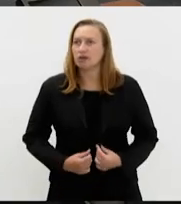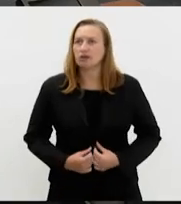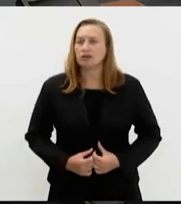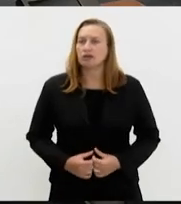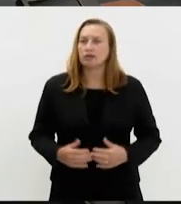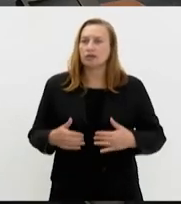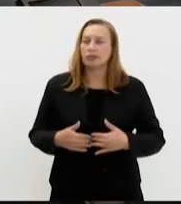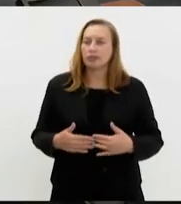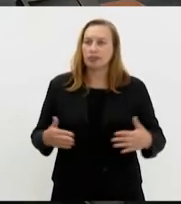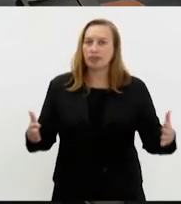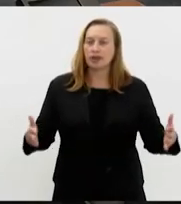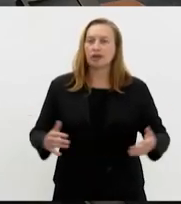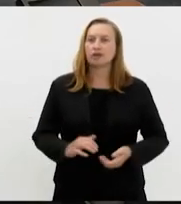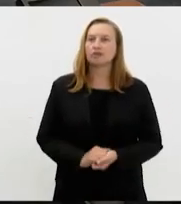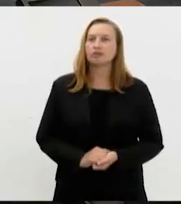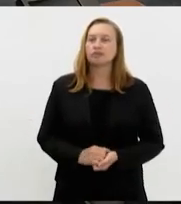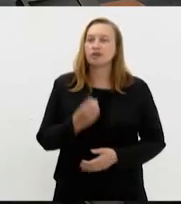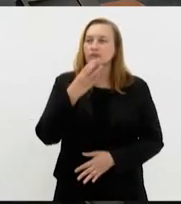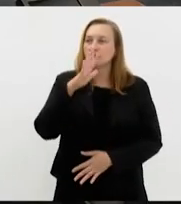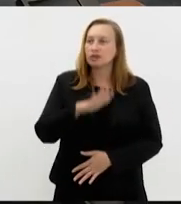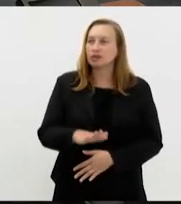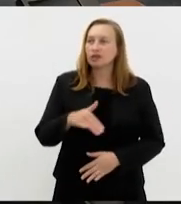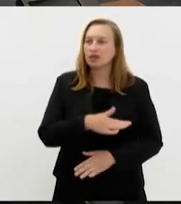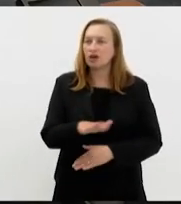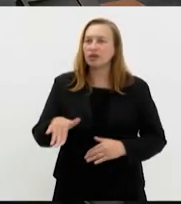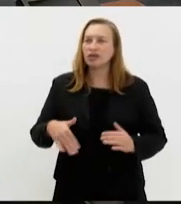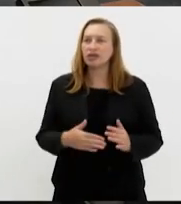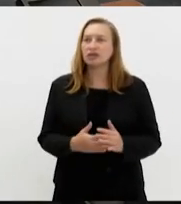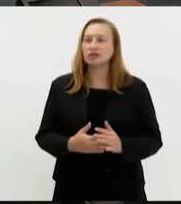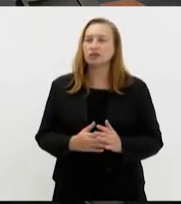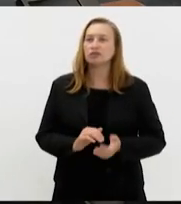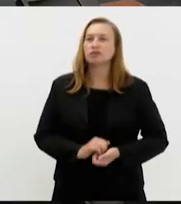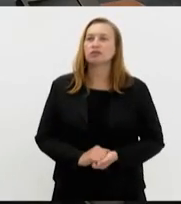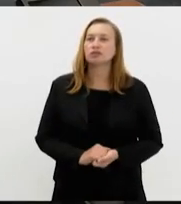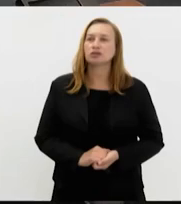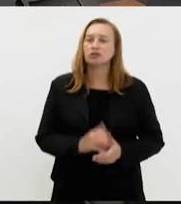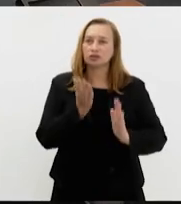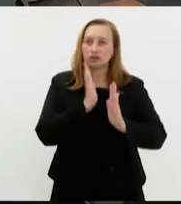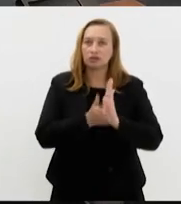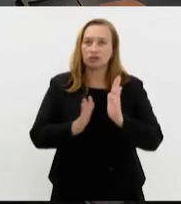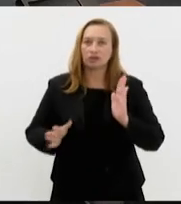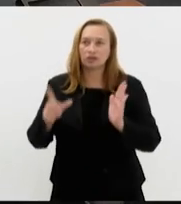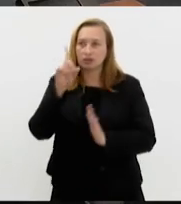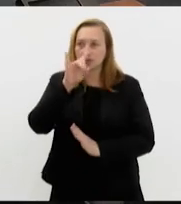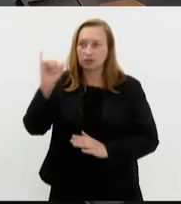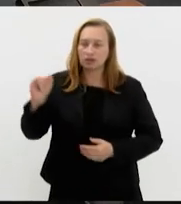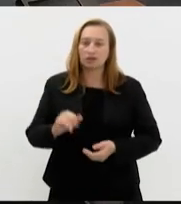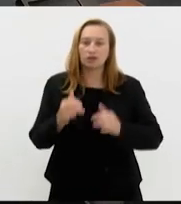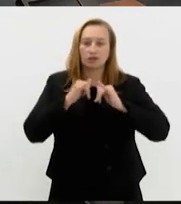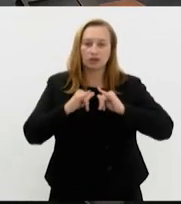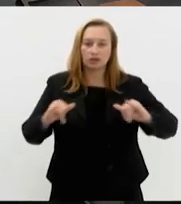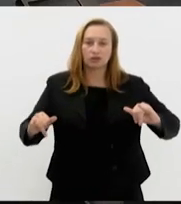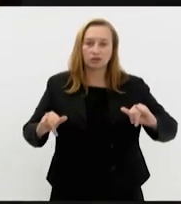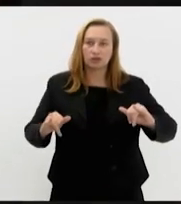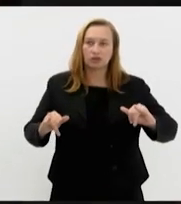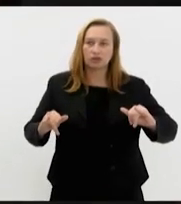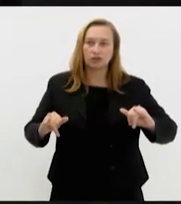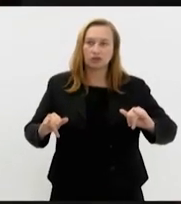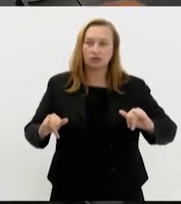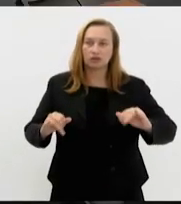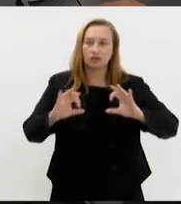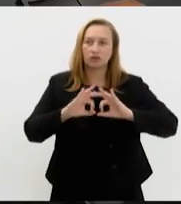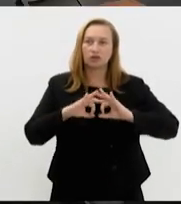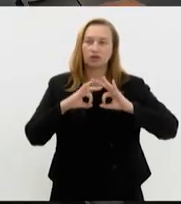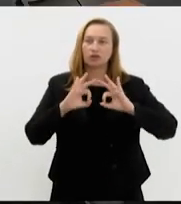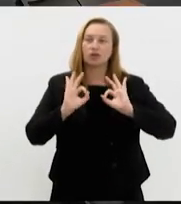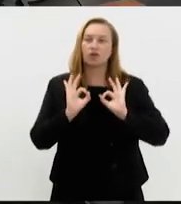Está reaberta a sessão. Boa tarde a todos e todas. Passa-se a ordem do dia. Anuncio sessão